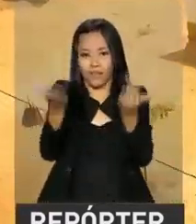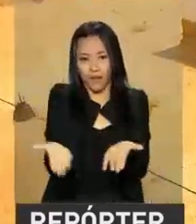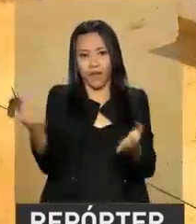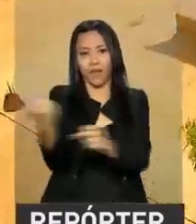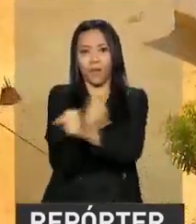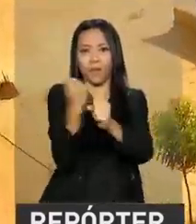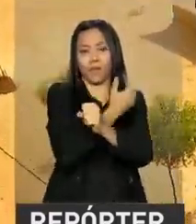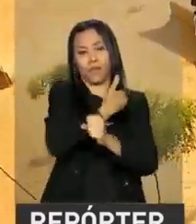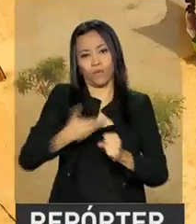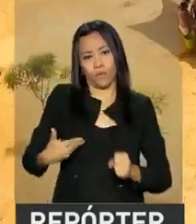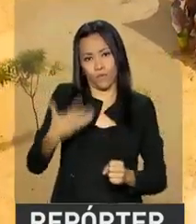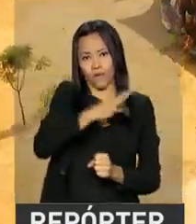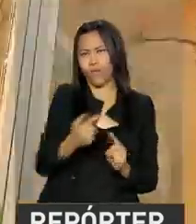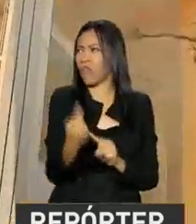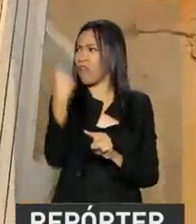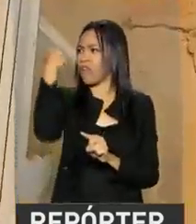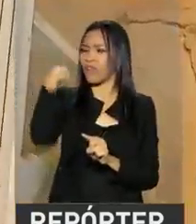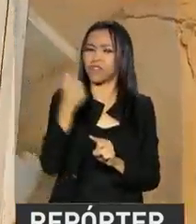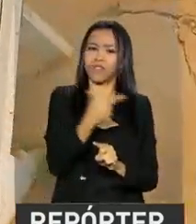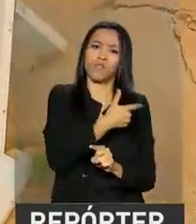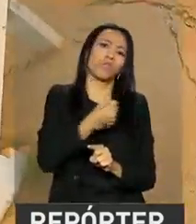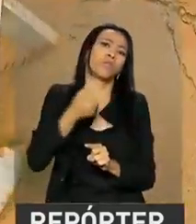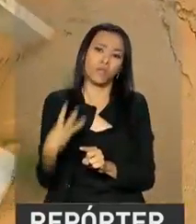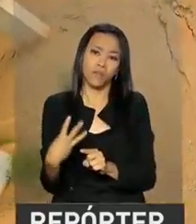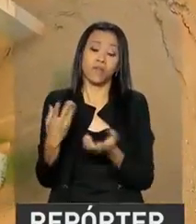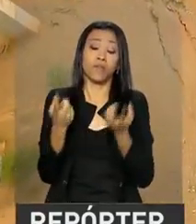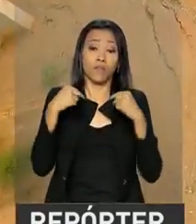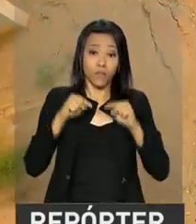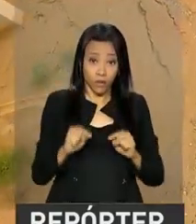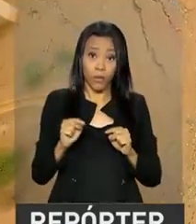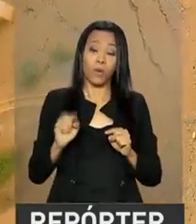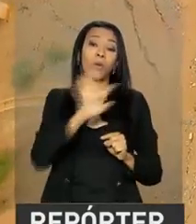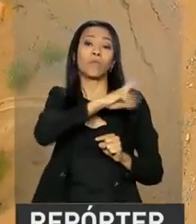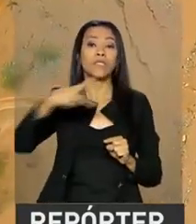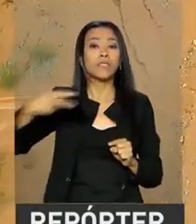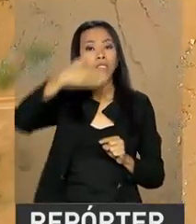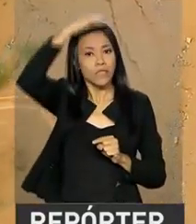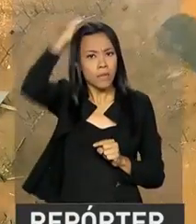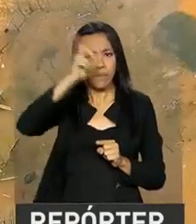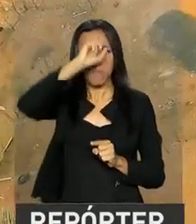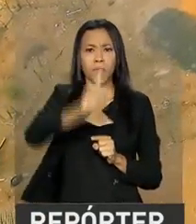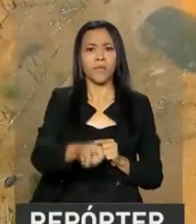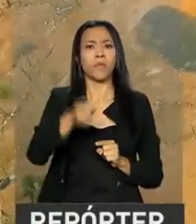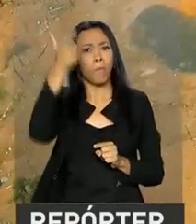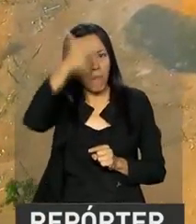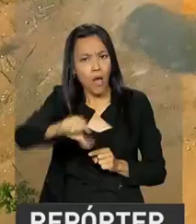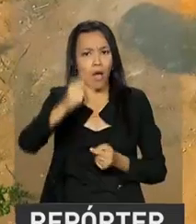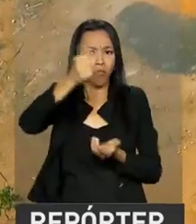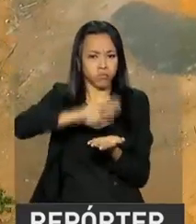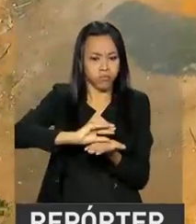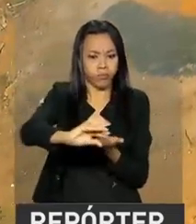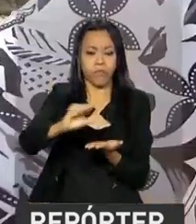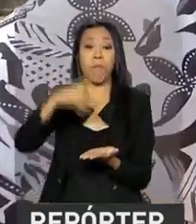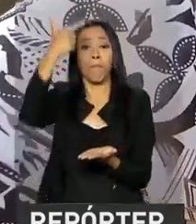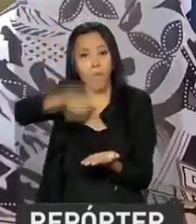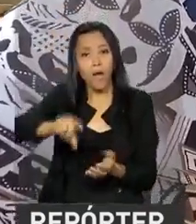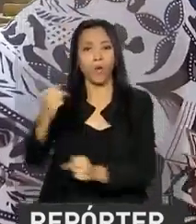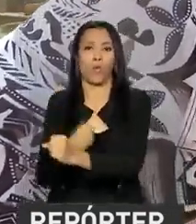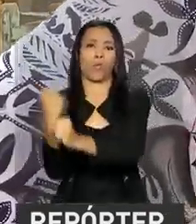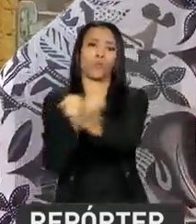governo federal desde 2003. E o presidente Michel Temer determinou o aumento dos investimentos para a construção